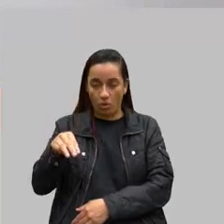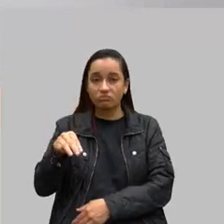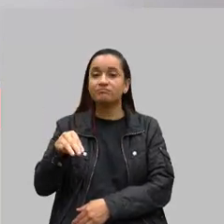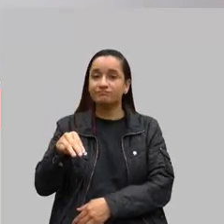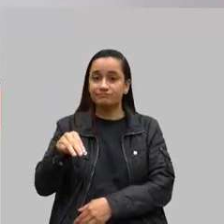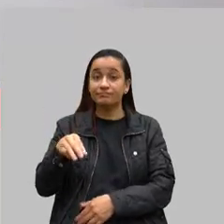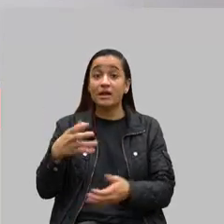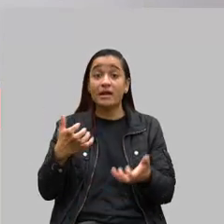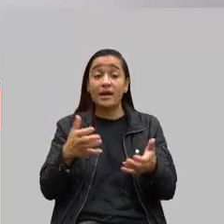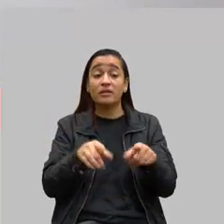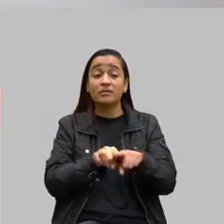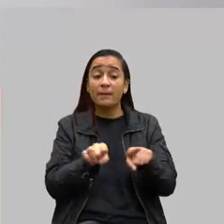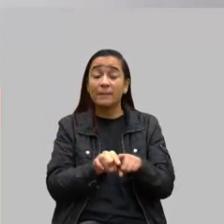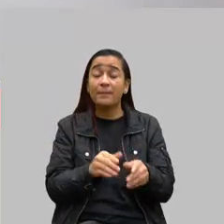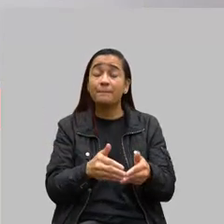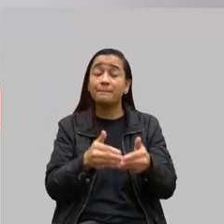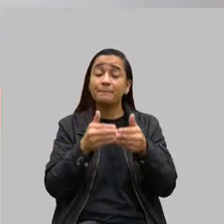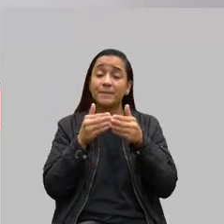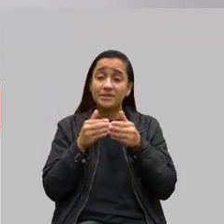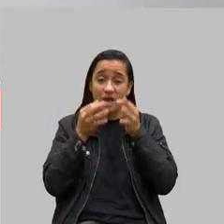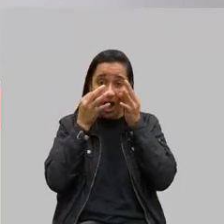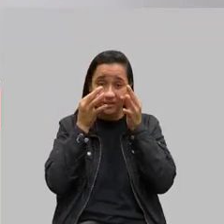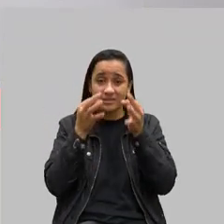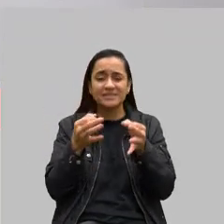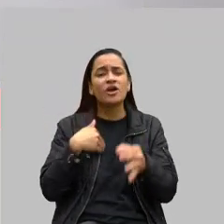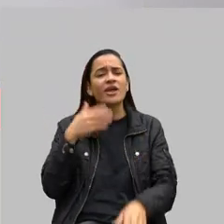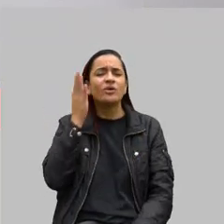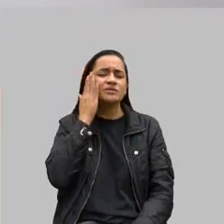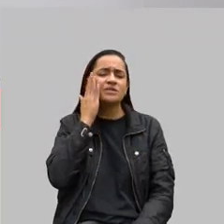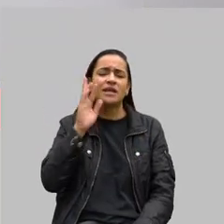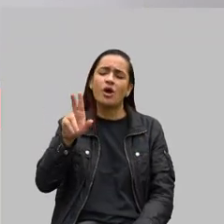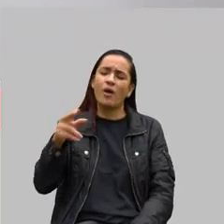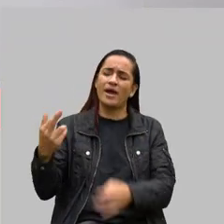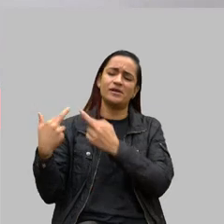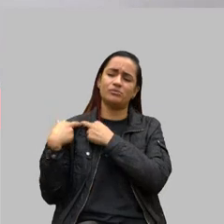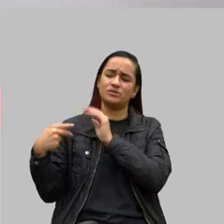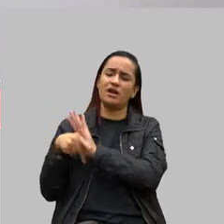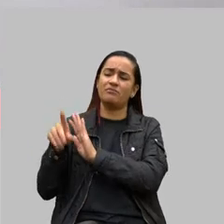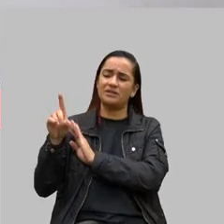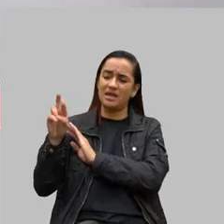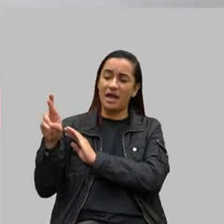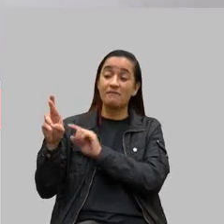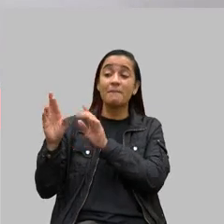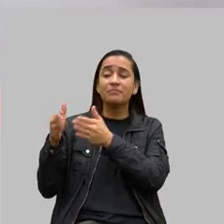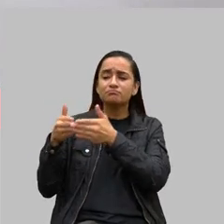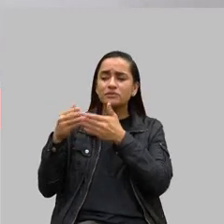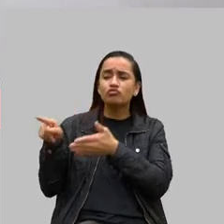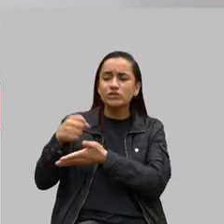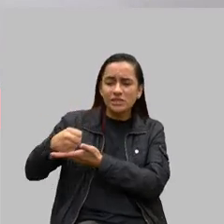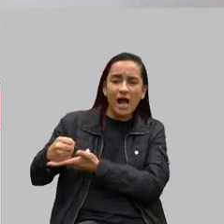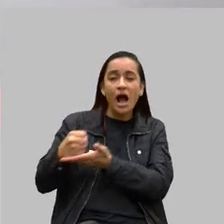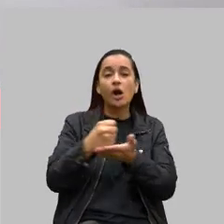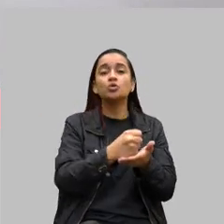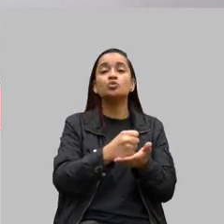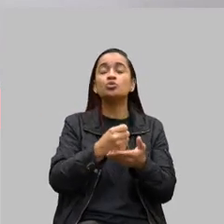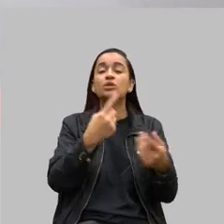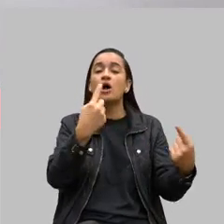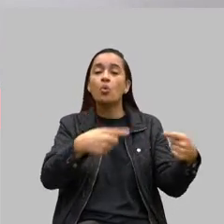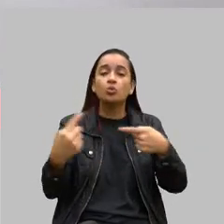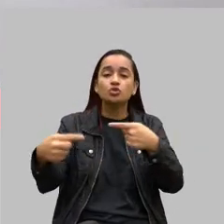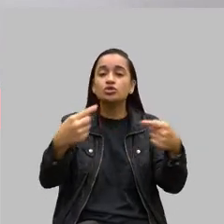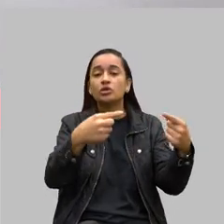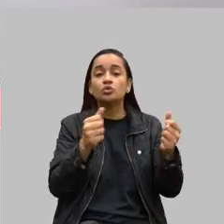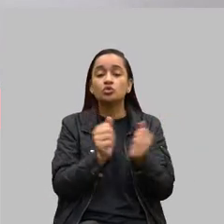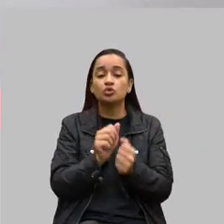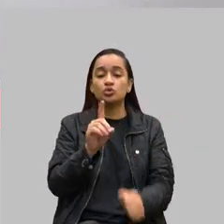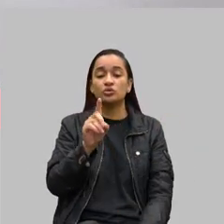atenção também que eu sei que não é de competência do Dr mas vocês ajudem na no diálogo junto ao denit